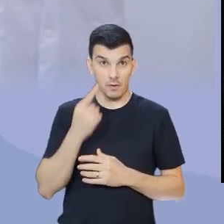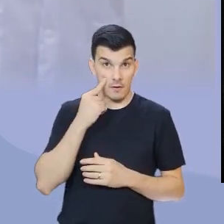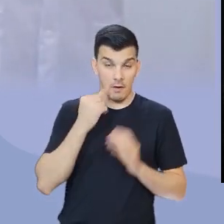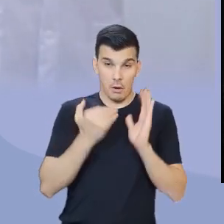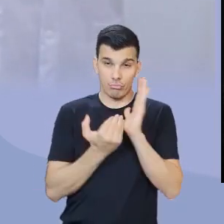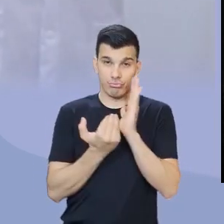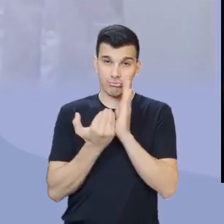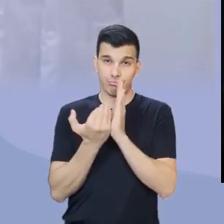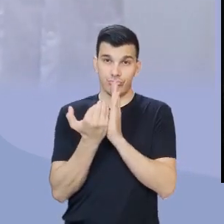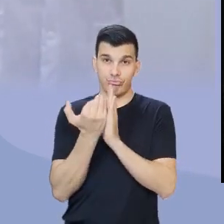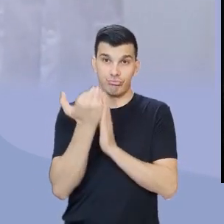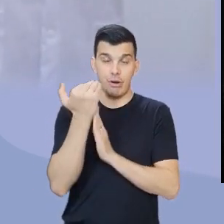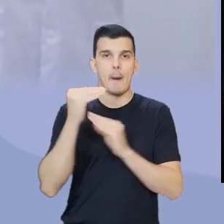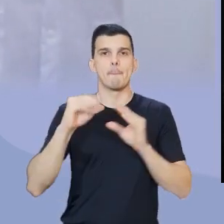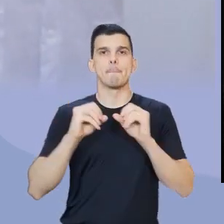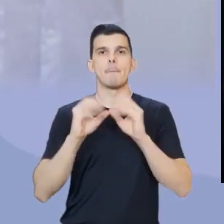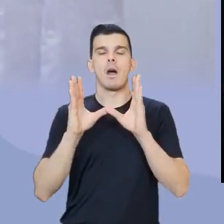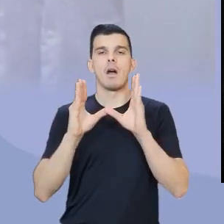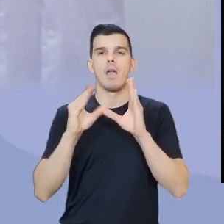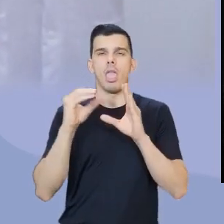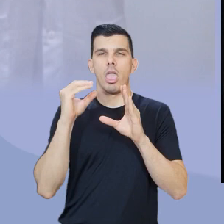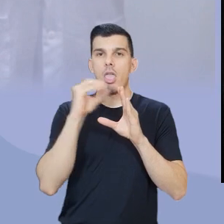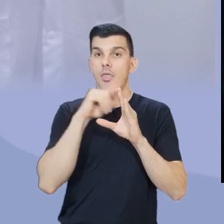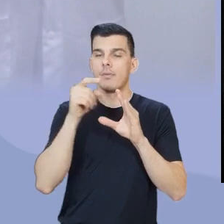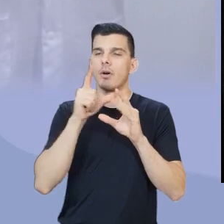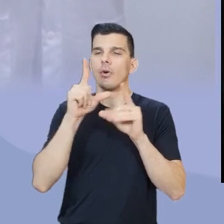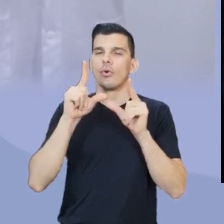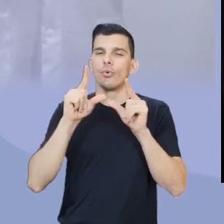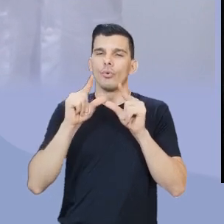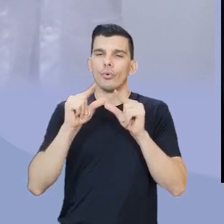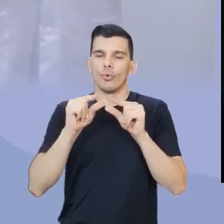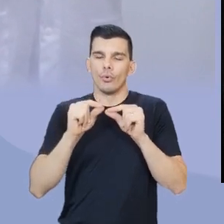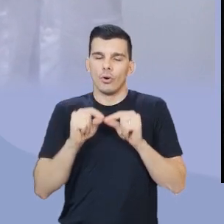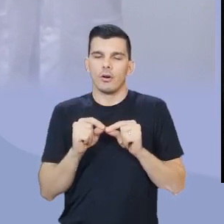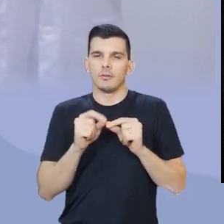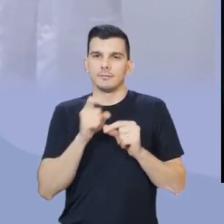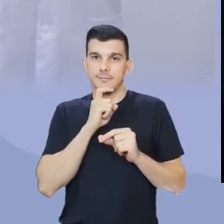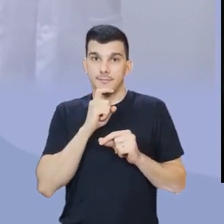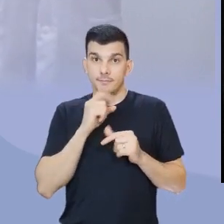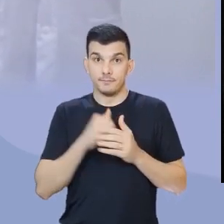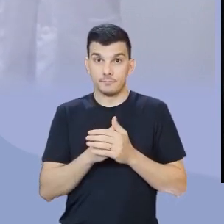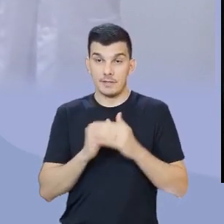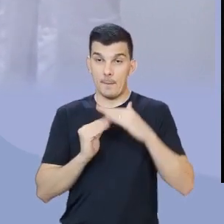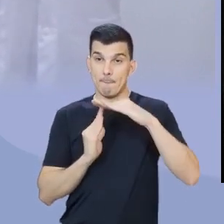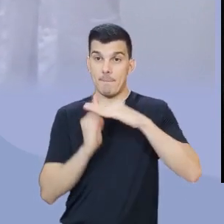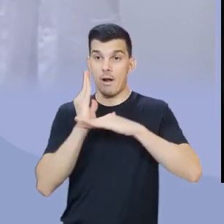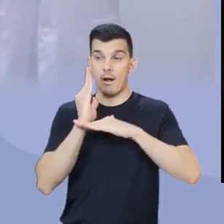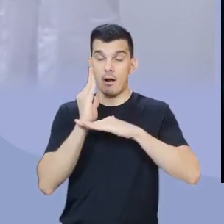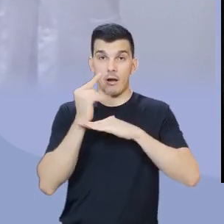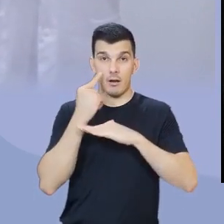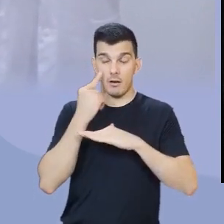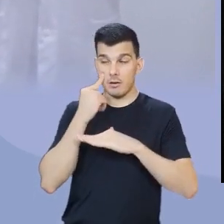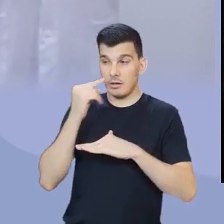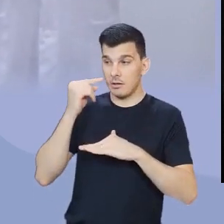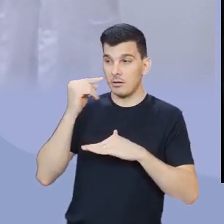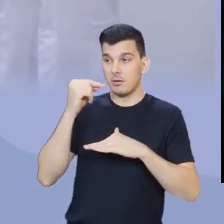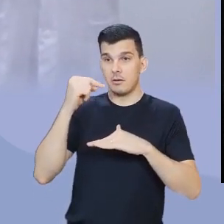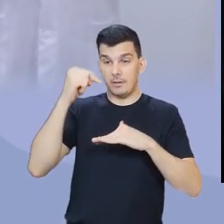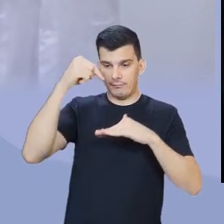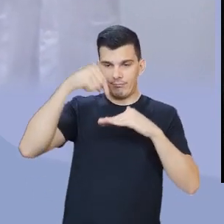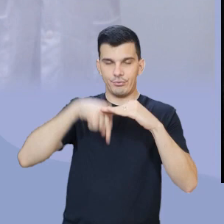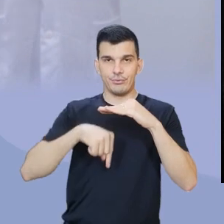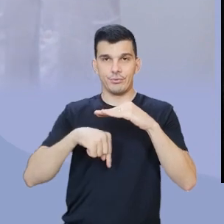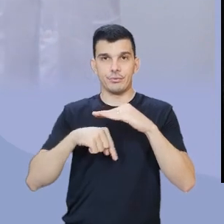subindo, liga. Aí ele começa a resfriar, desce. Beleza? Quando ele passa na linha de cima, descendo,